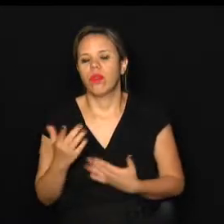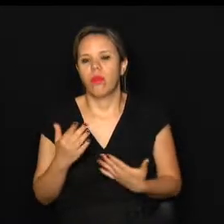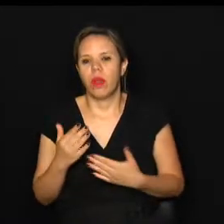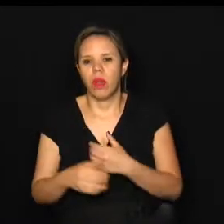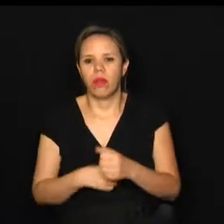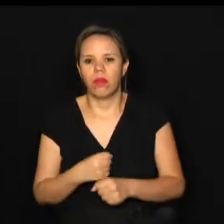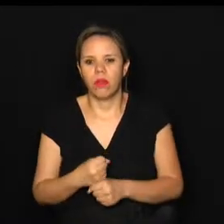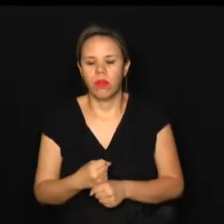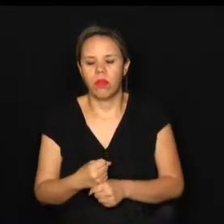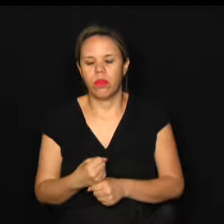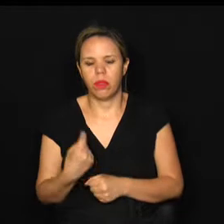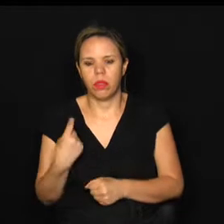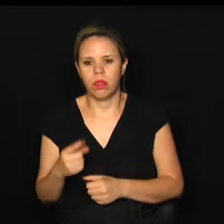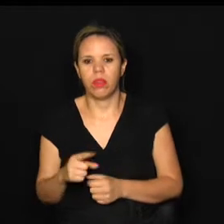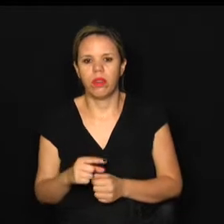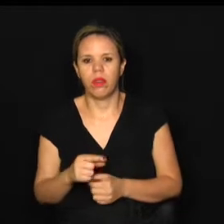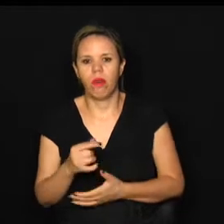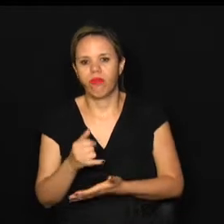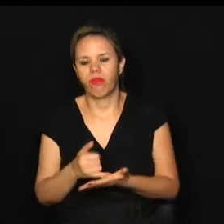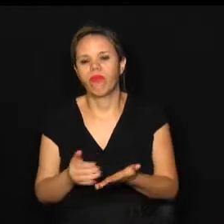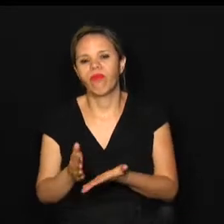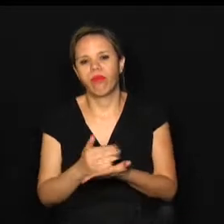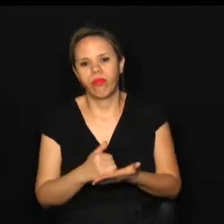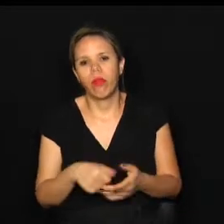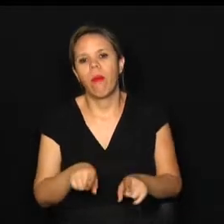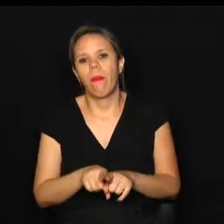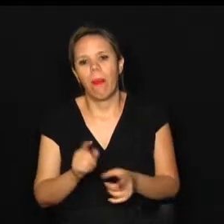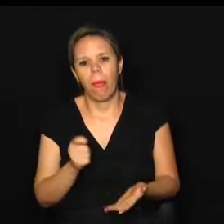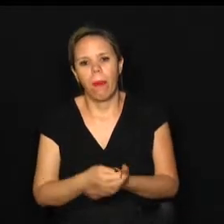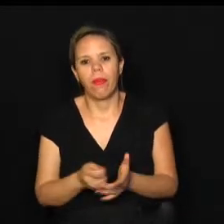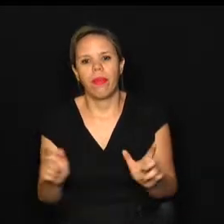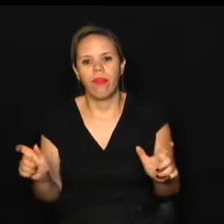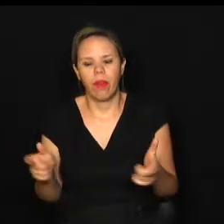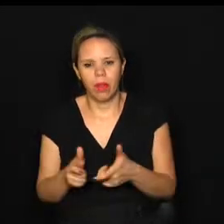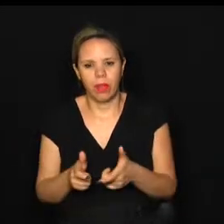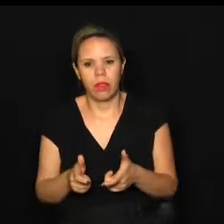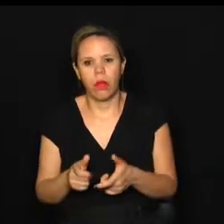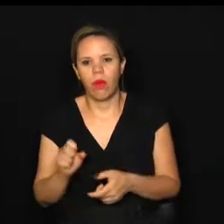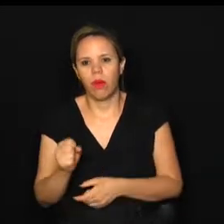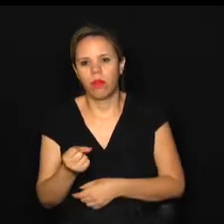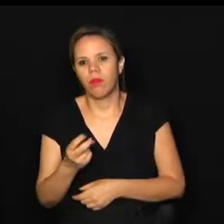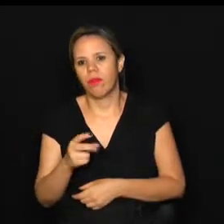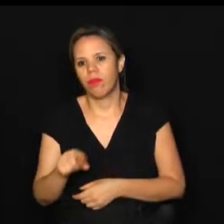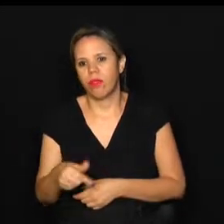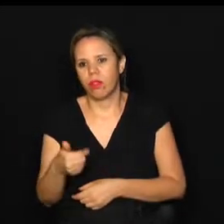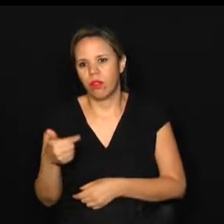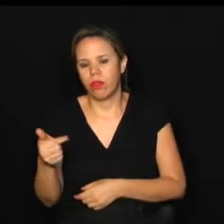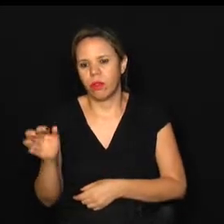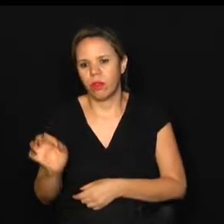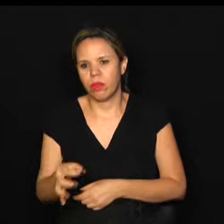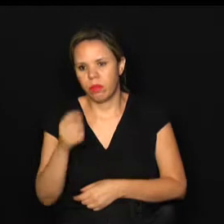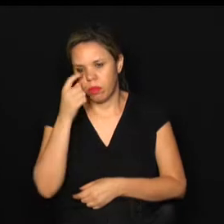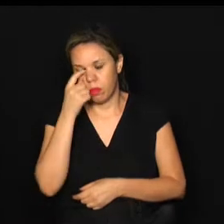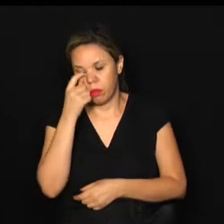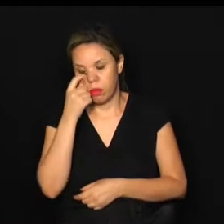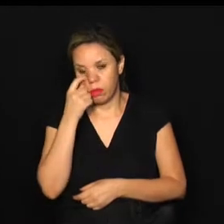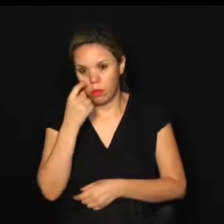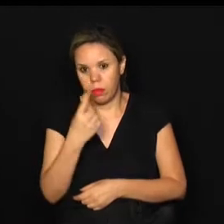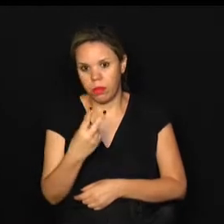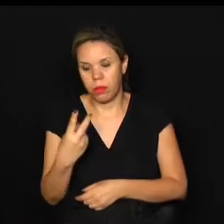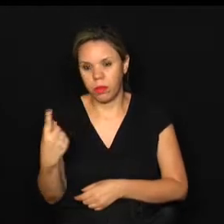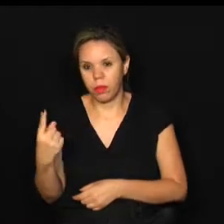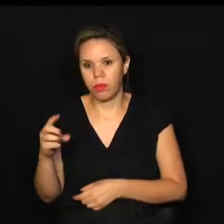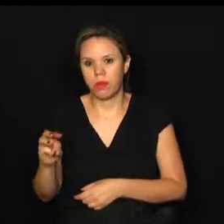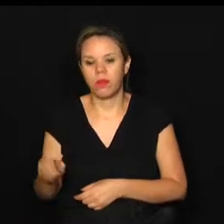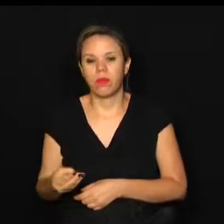2019. As receitas de contribuições tiveram uma queda de 8,2%, foram arrecadados 121 milhões e 800